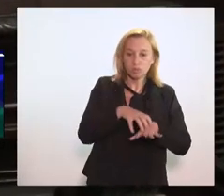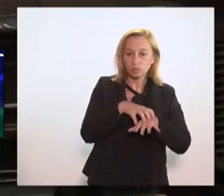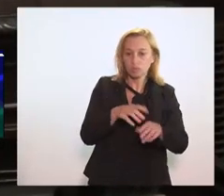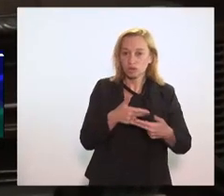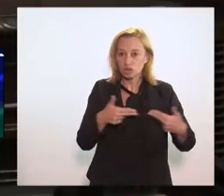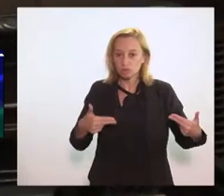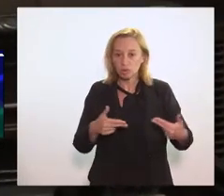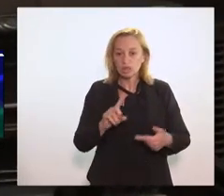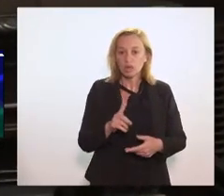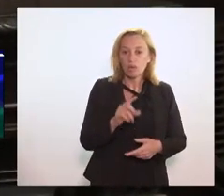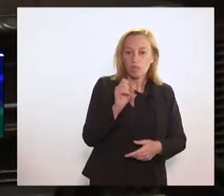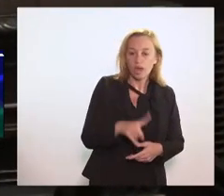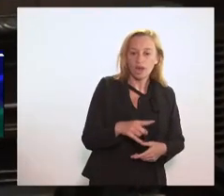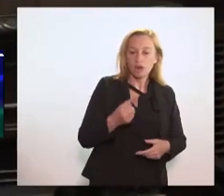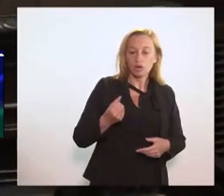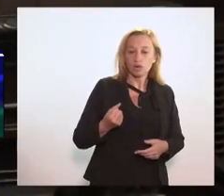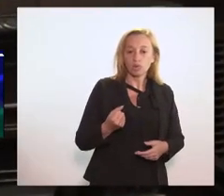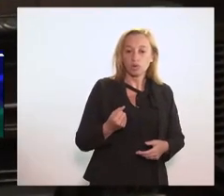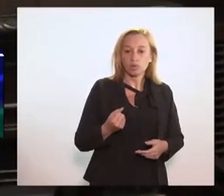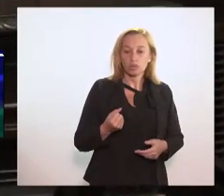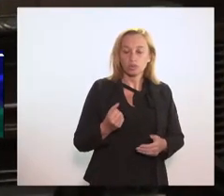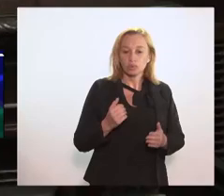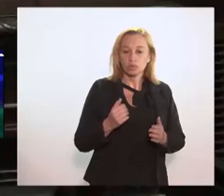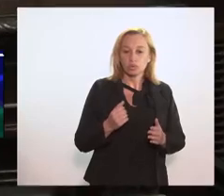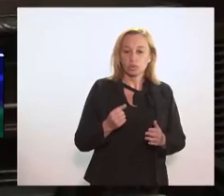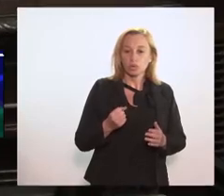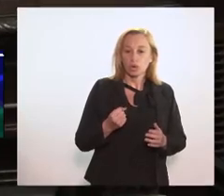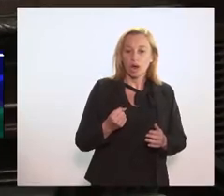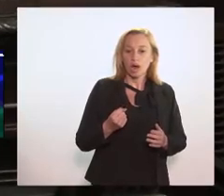não é aumentando o muro do táxi,